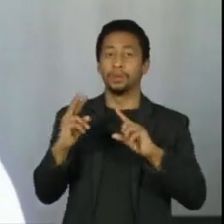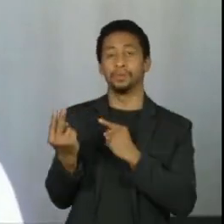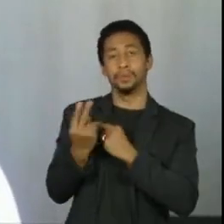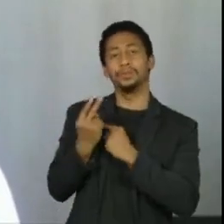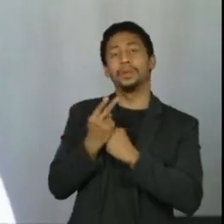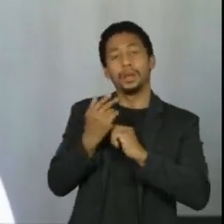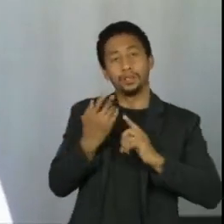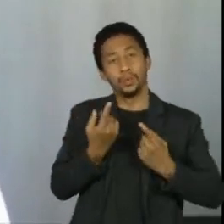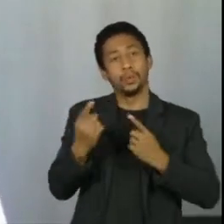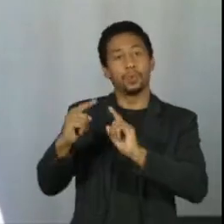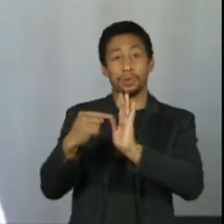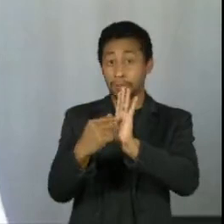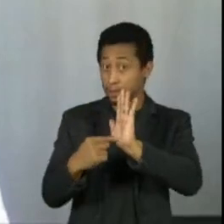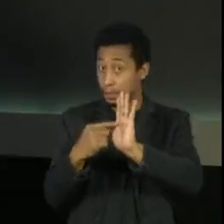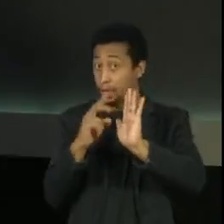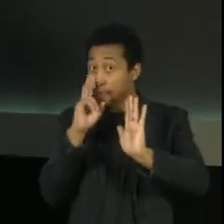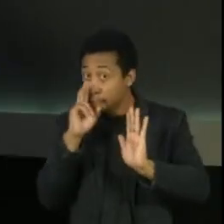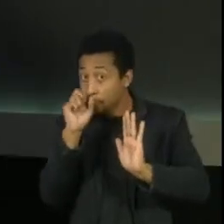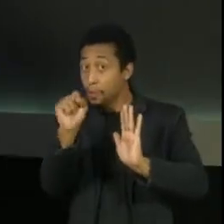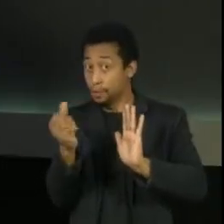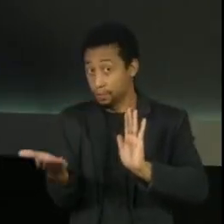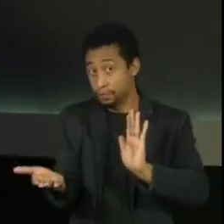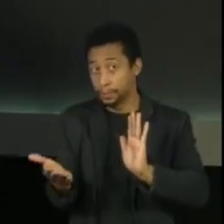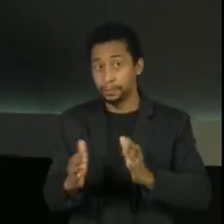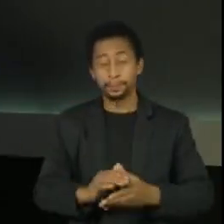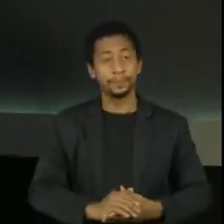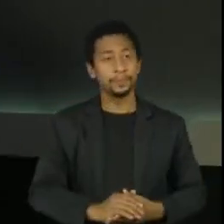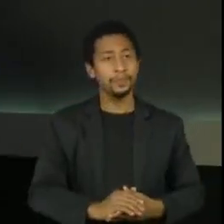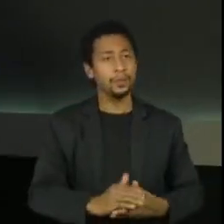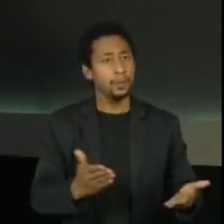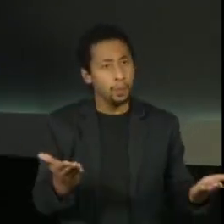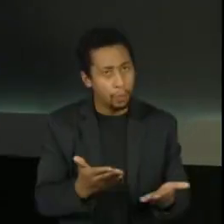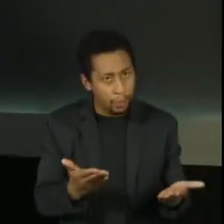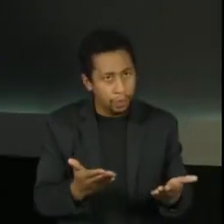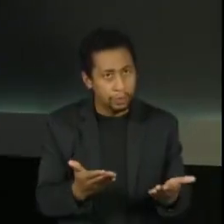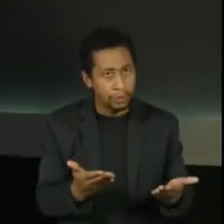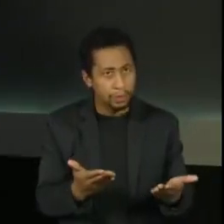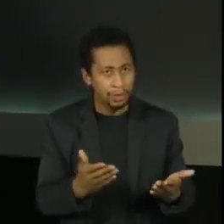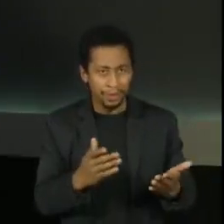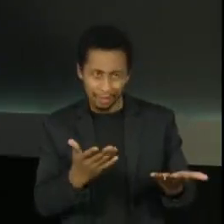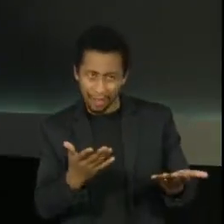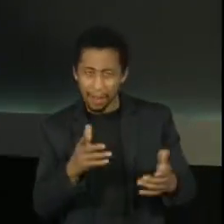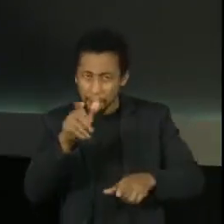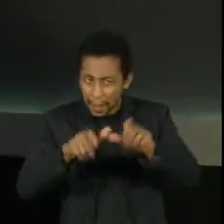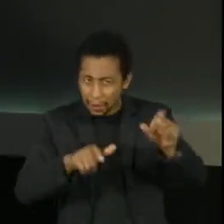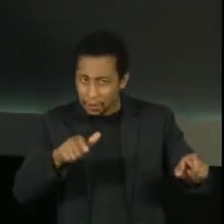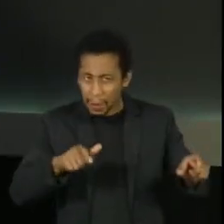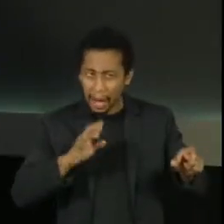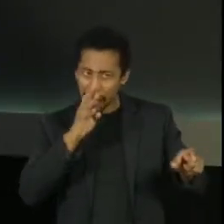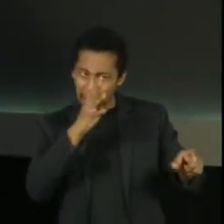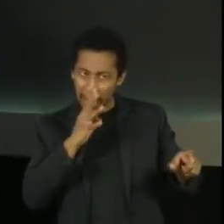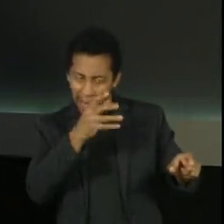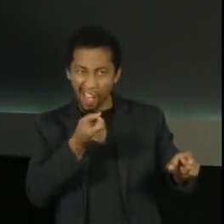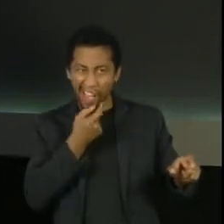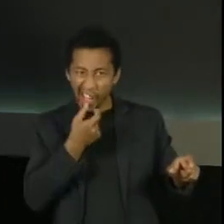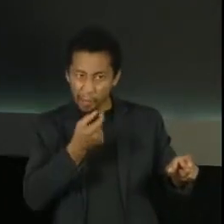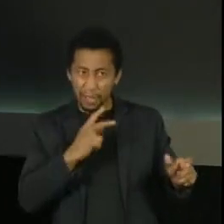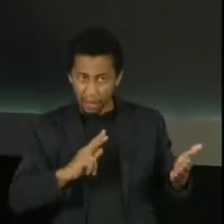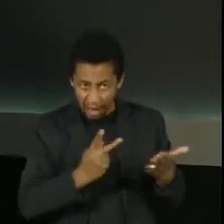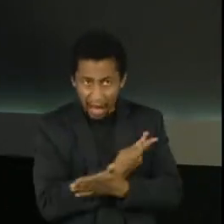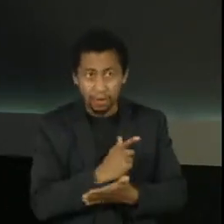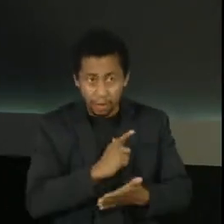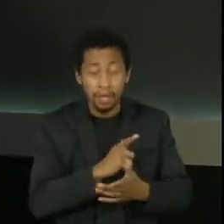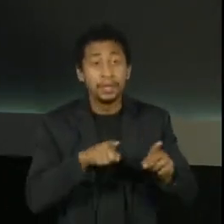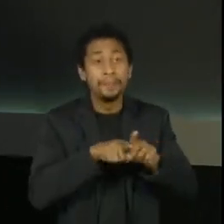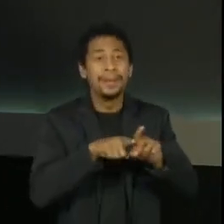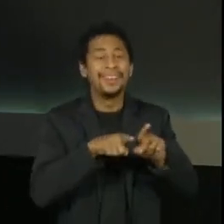mais virulentas e mais resistentes. E existe hoje, então, um uso inadequado e uma indicação